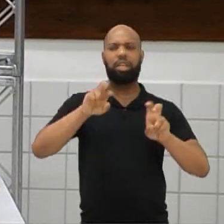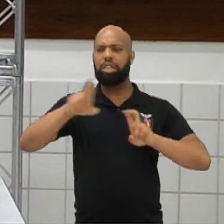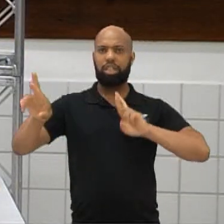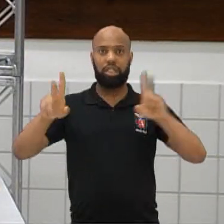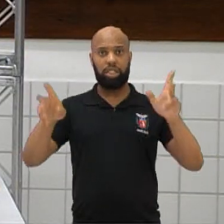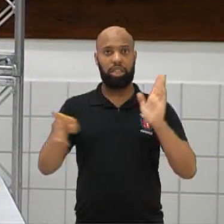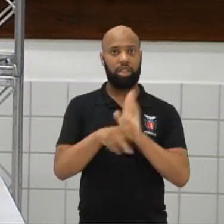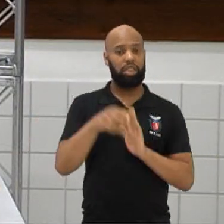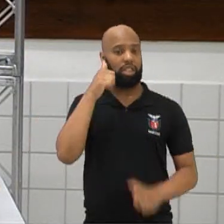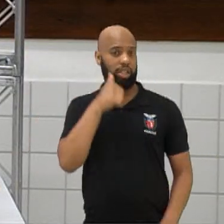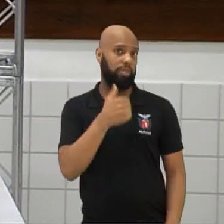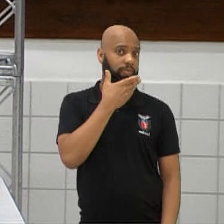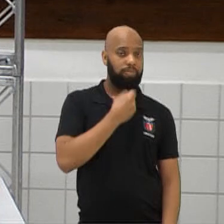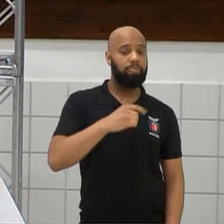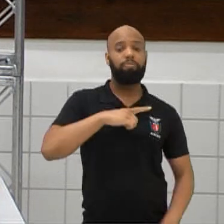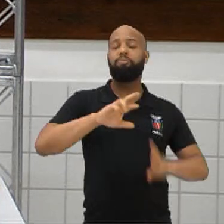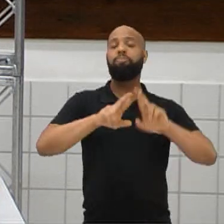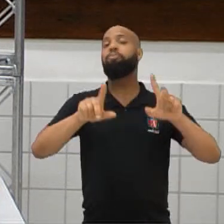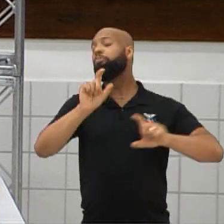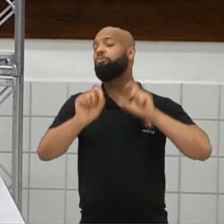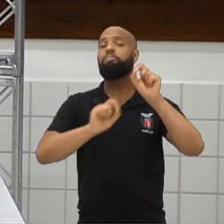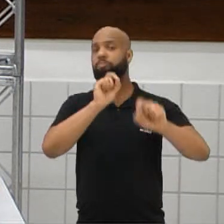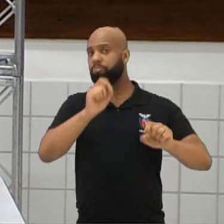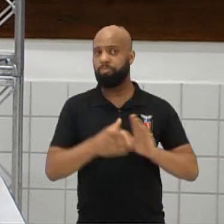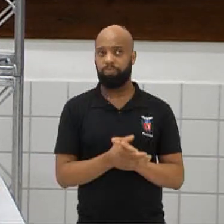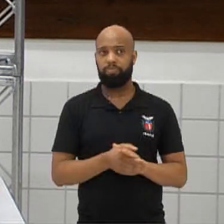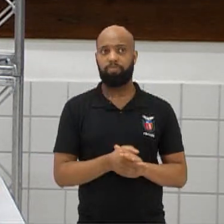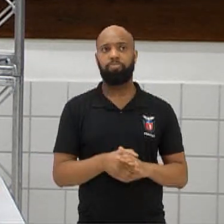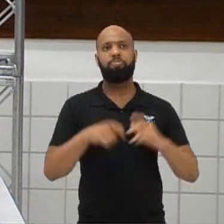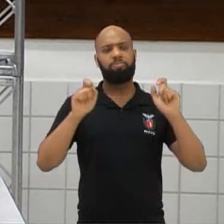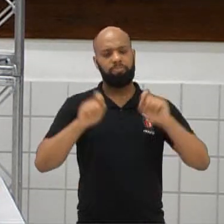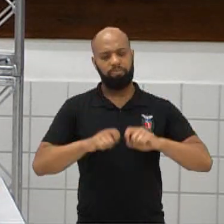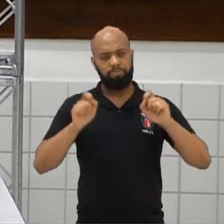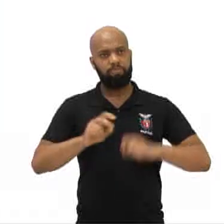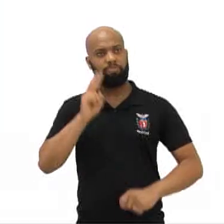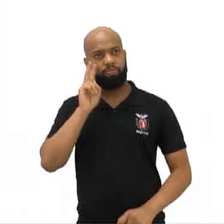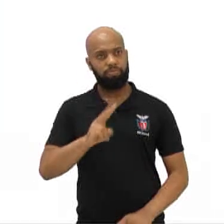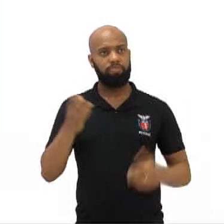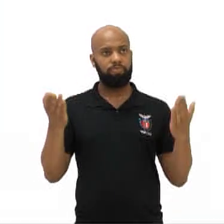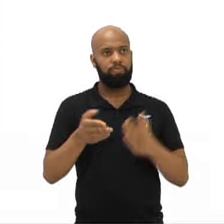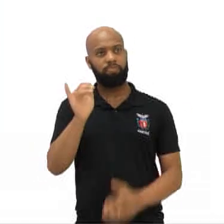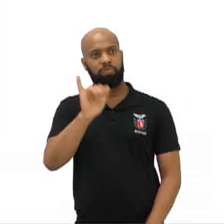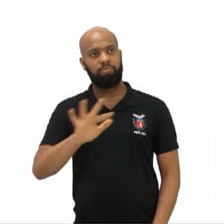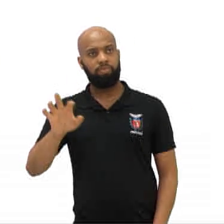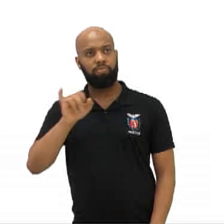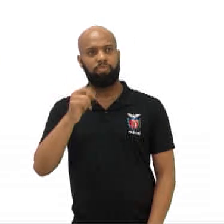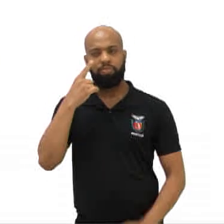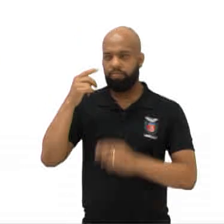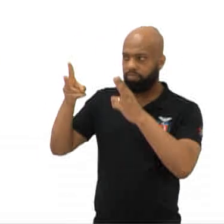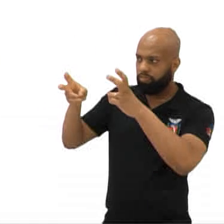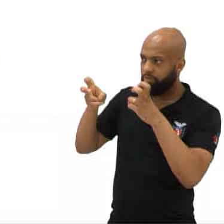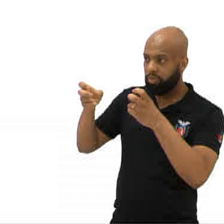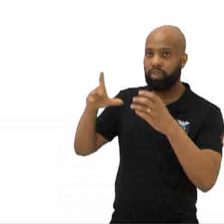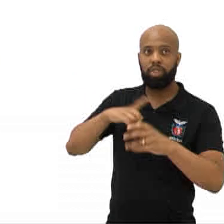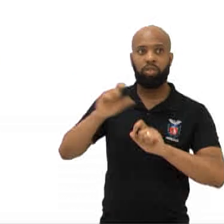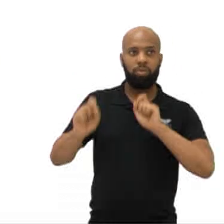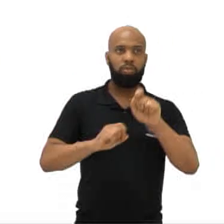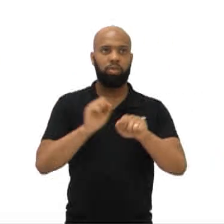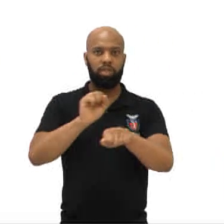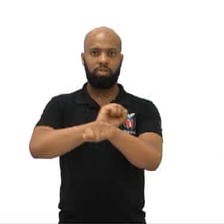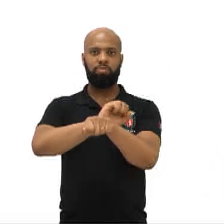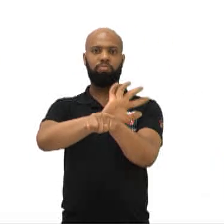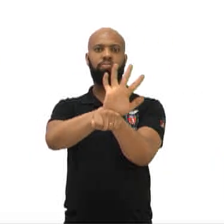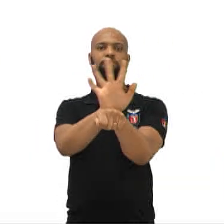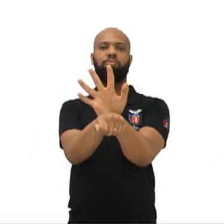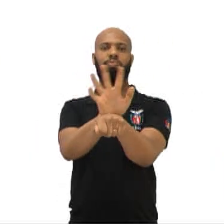entre o macho e a fêmea, que é bem evidente nessa figura aqui, quando eu estou observando o pavão. Olha, o macho